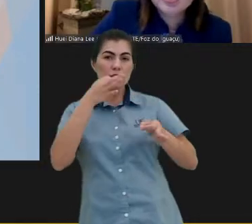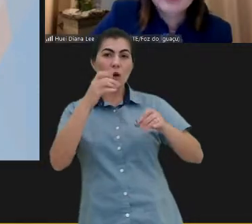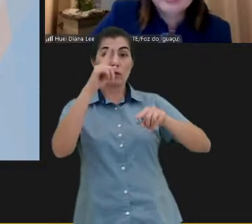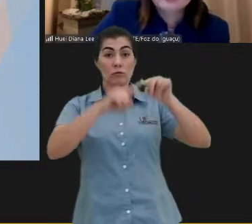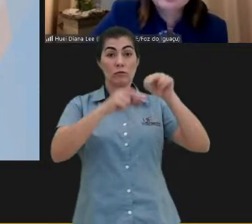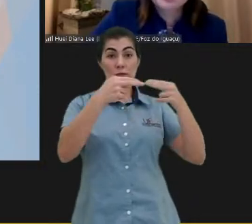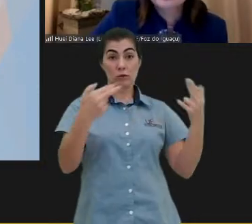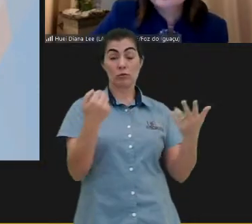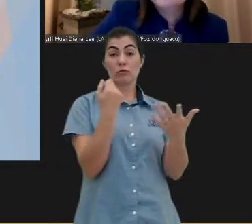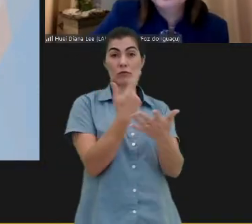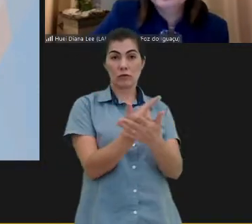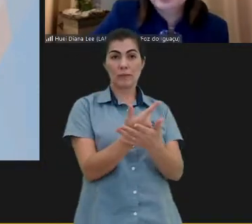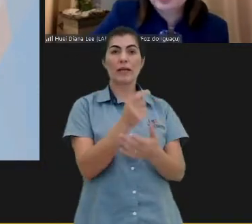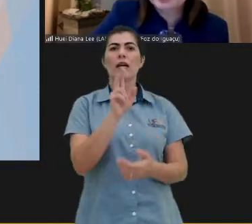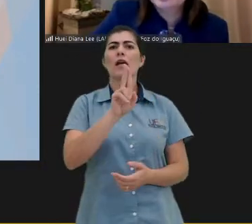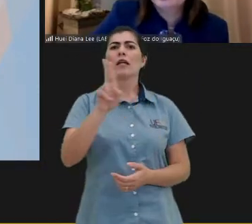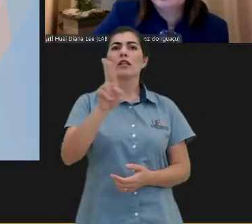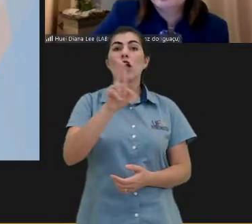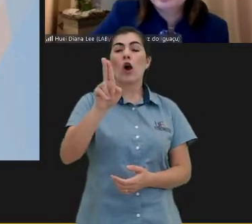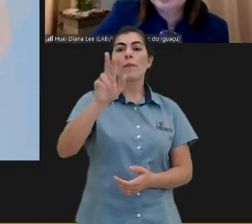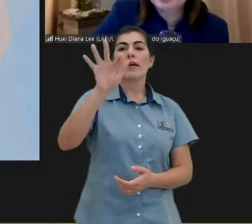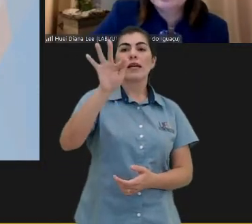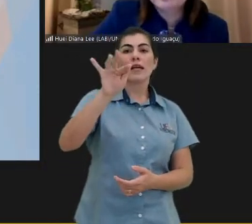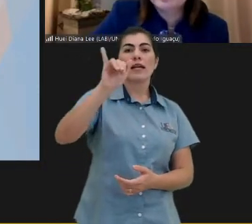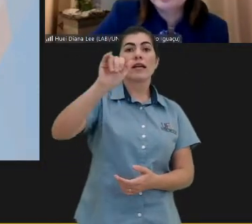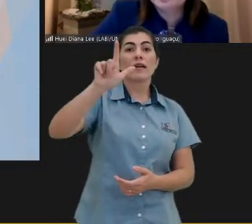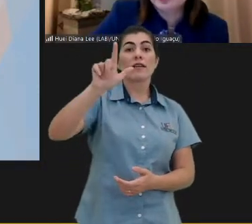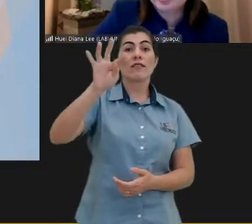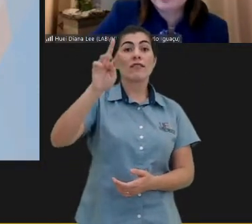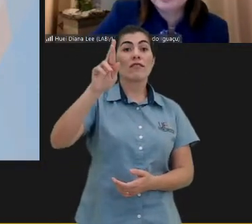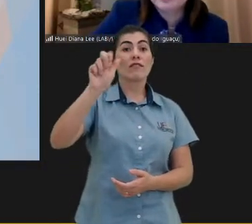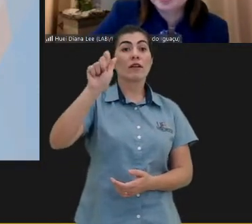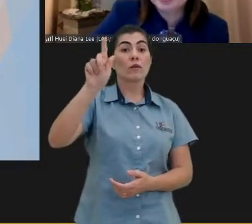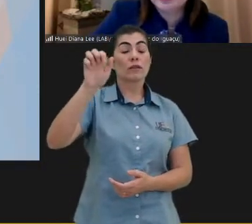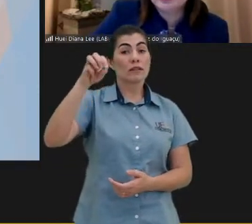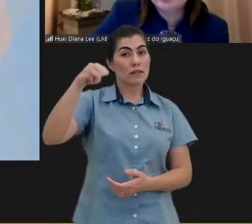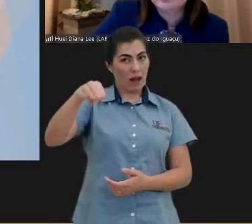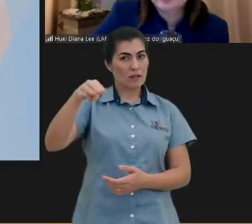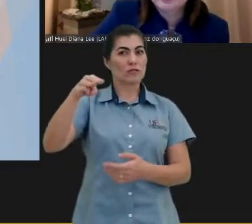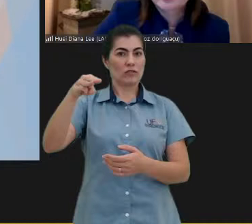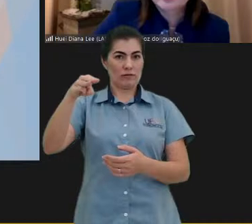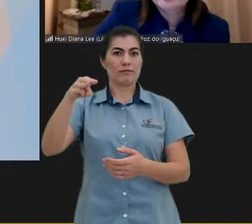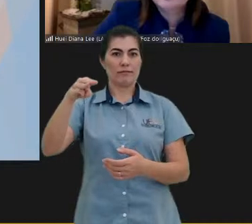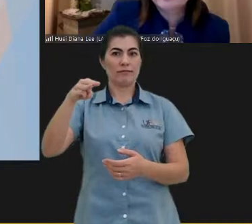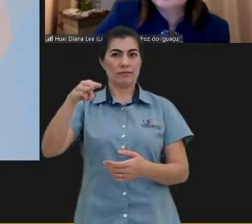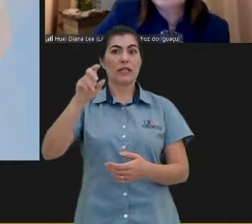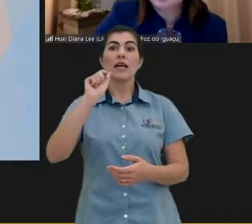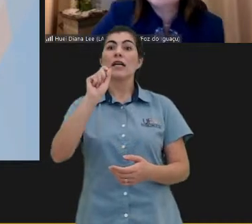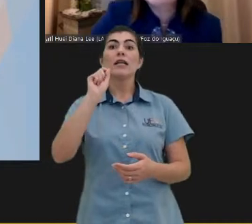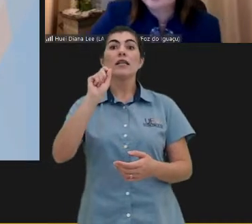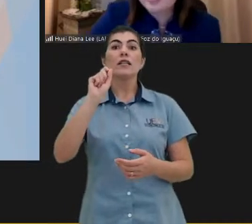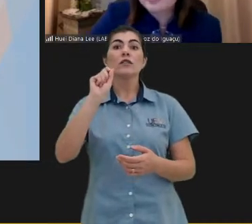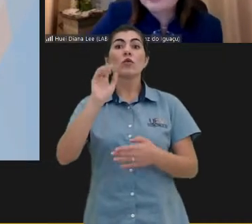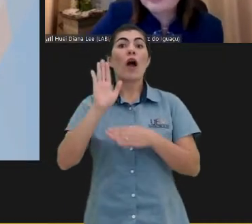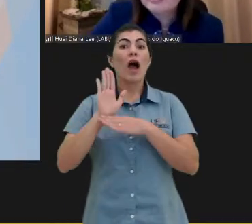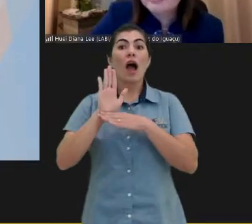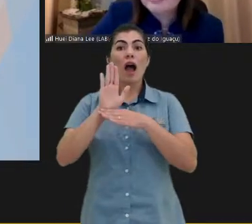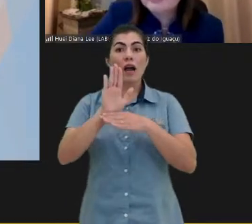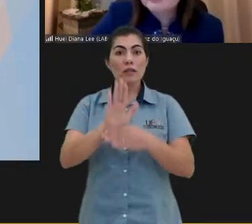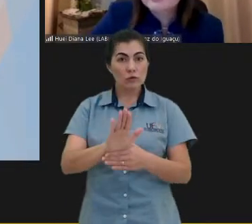é chamado de filtragem colaborativa e isso acaba permitindo que se faça